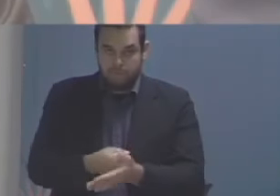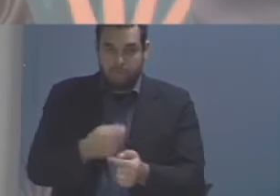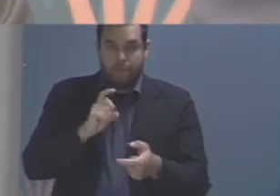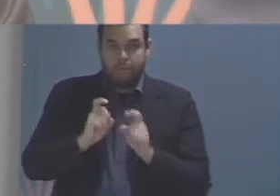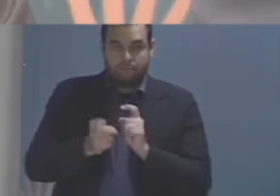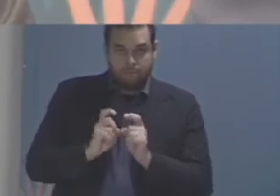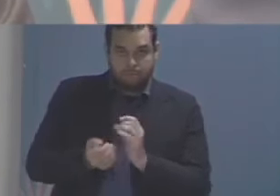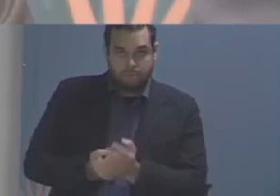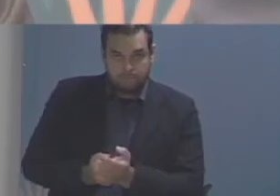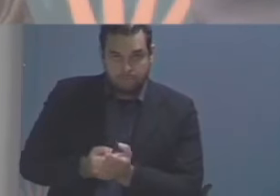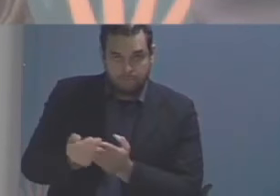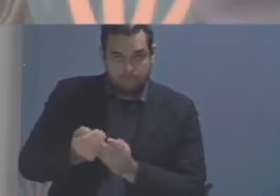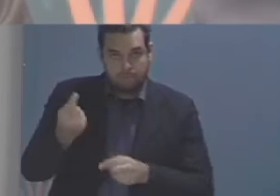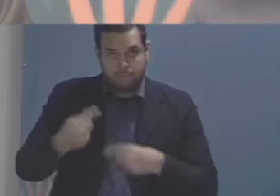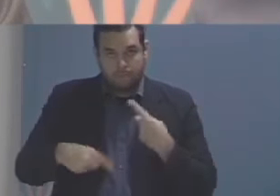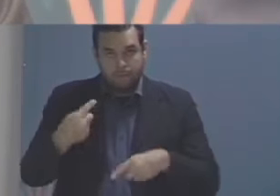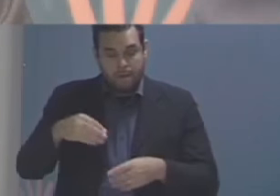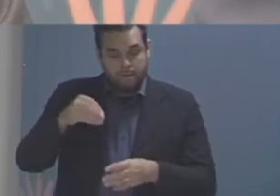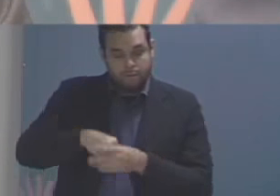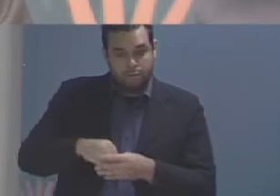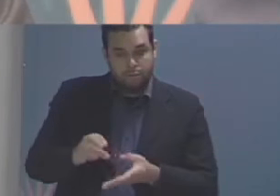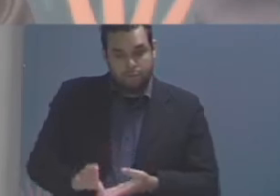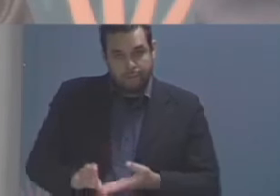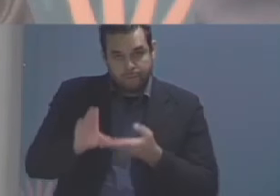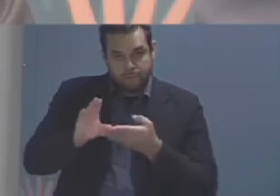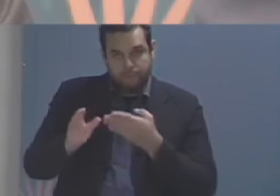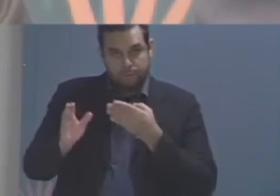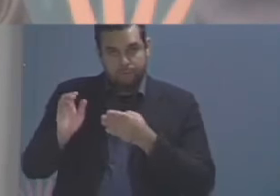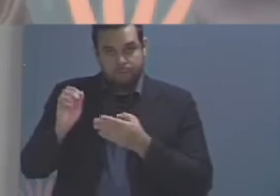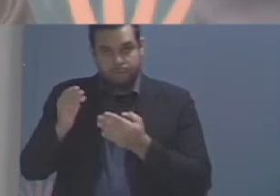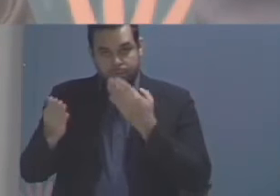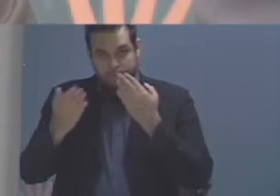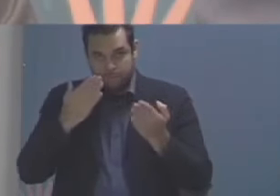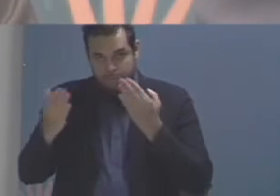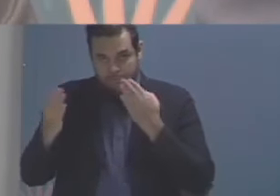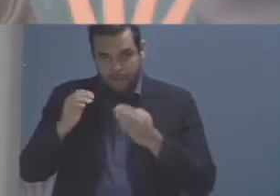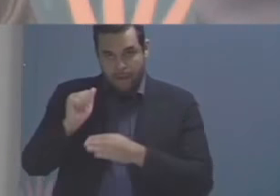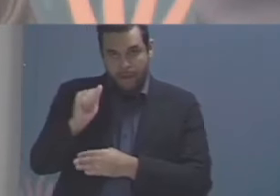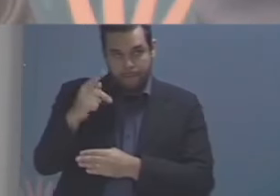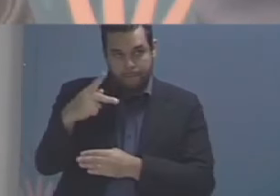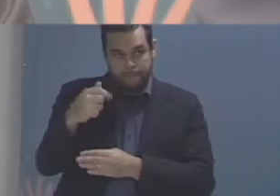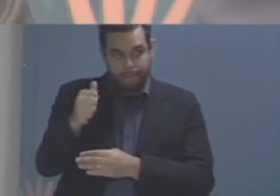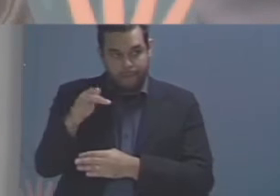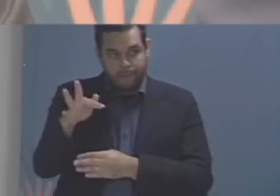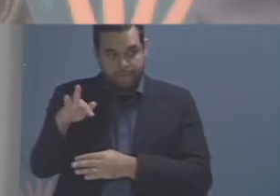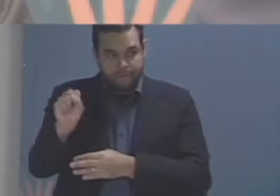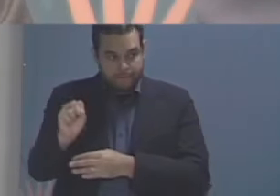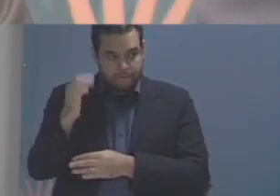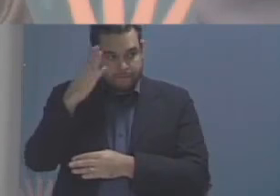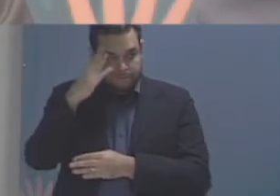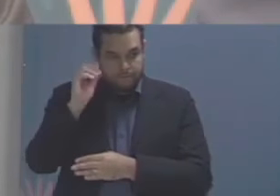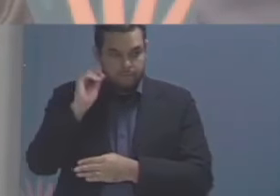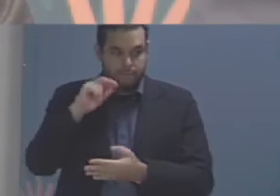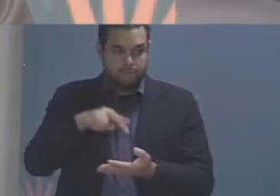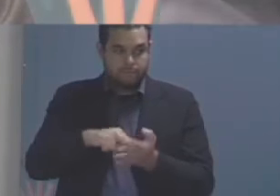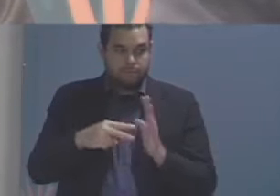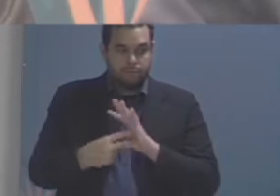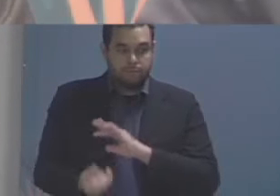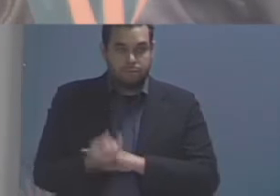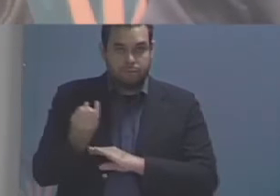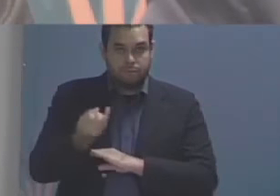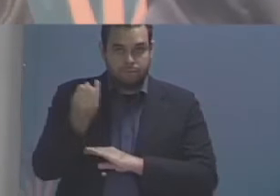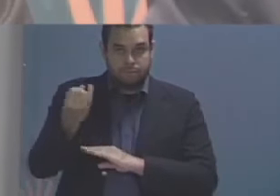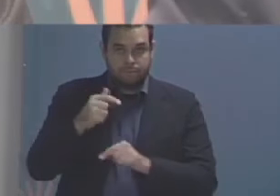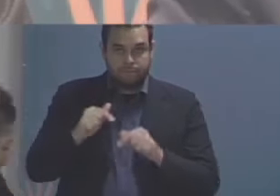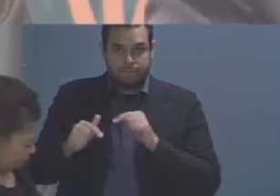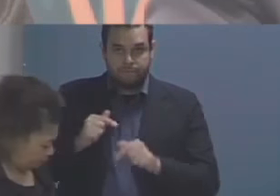para introduzir essa discussão nos conselhos de psicologia, nas APAFs. A Mercedes sabe muito bem o que significou isso para a gente, como